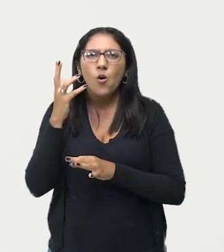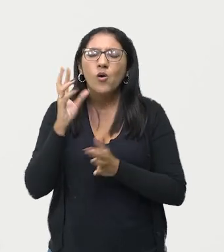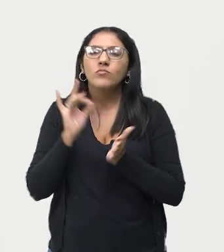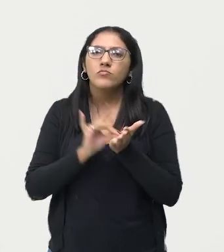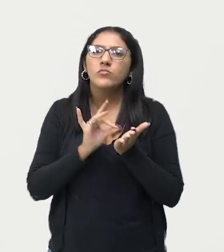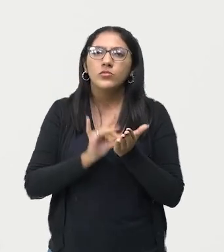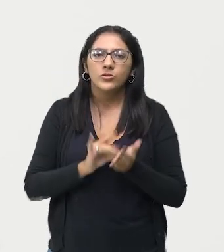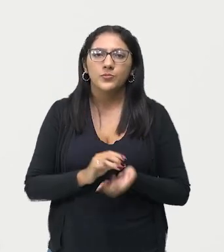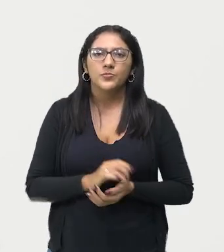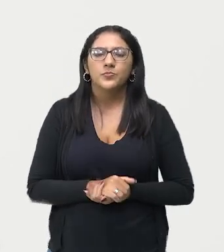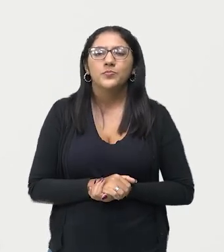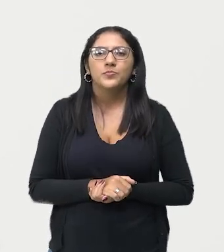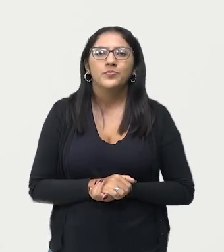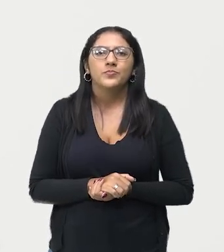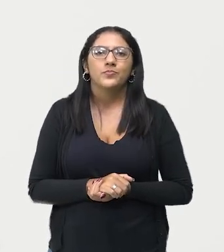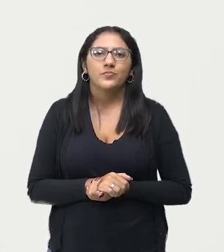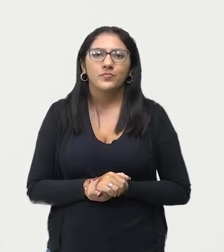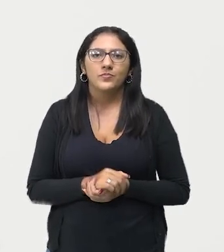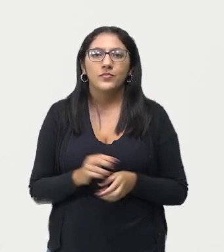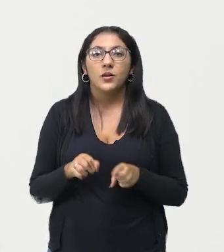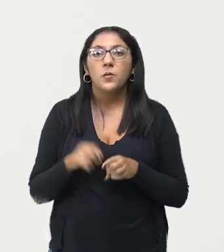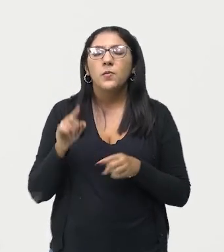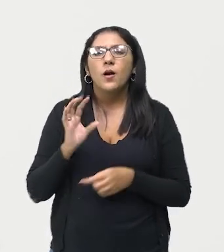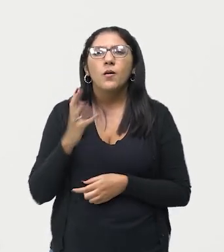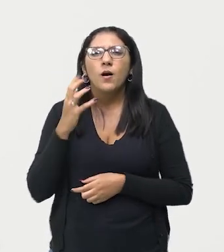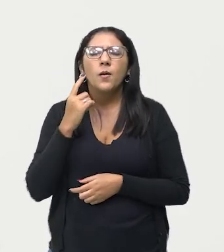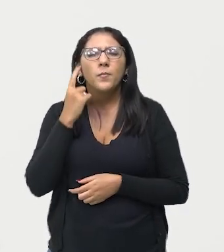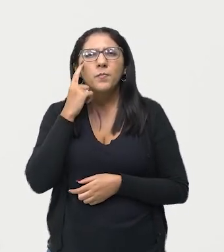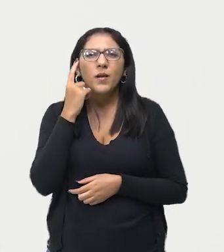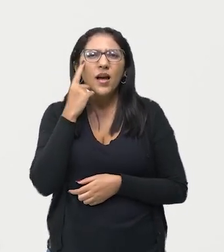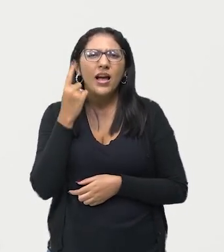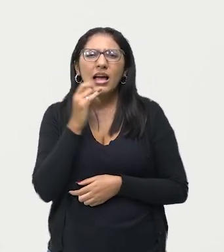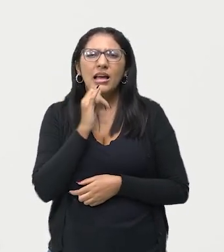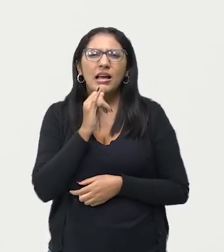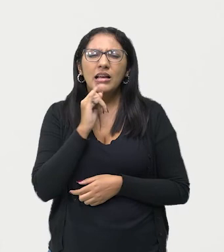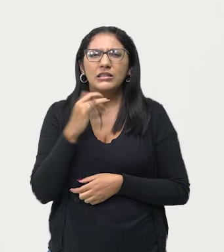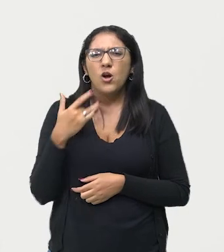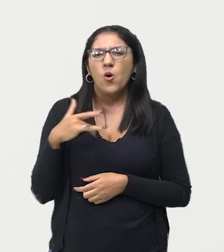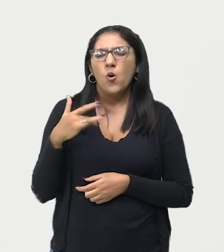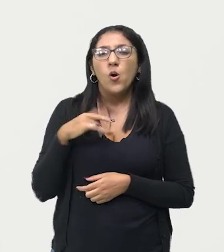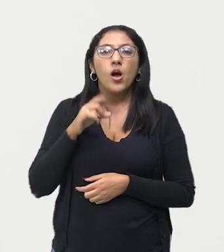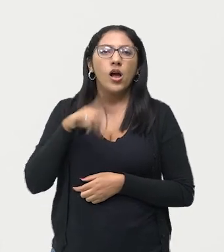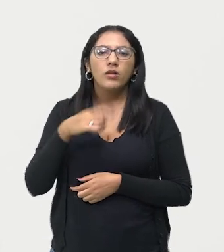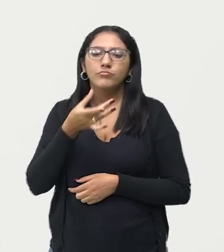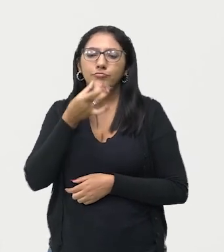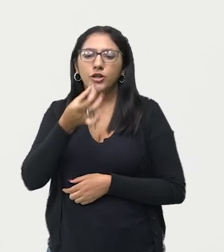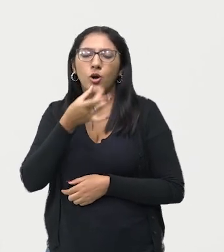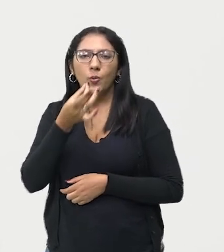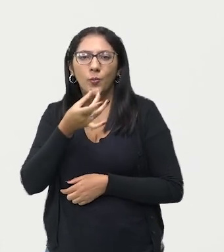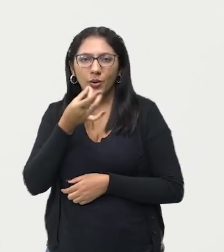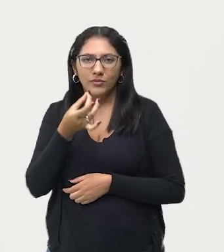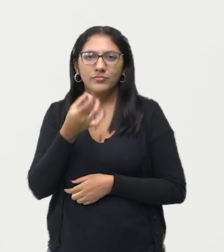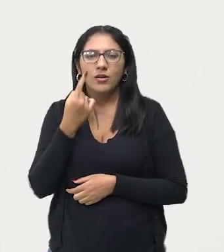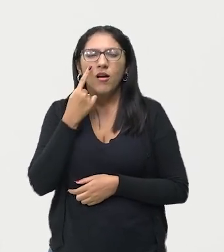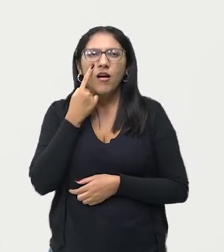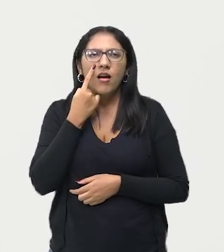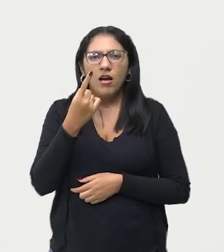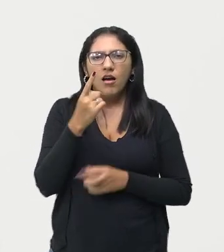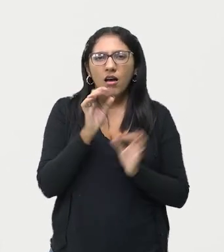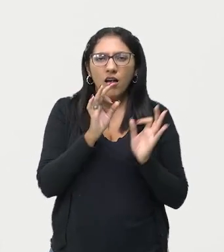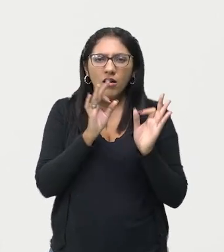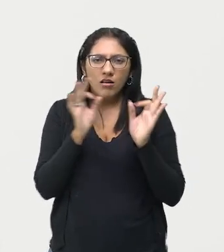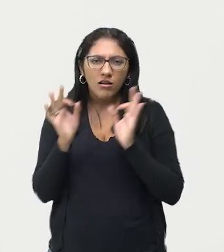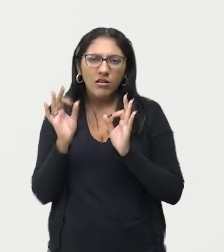bom? Mas o fato de pensar que isso é uma crueldade é uma opinião individual. Alguém olhou para aquilo